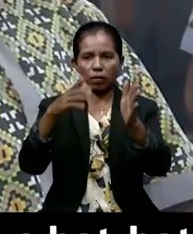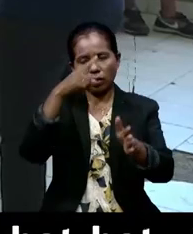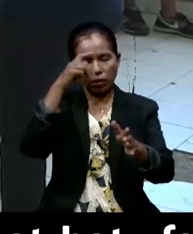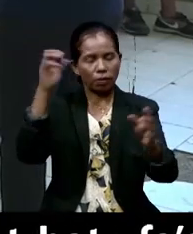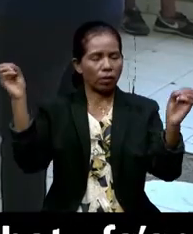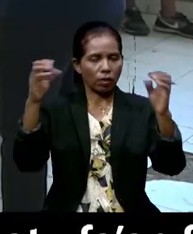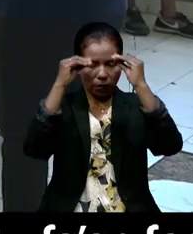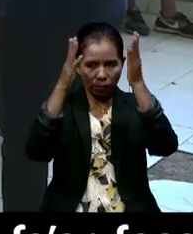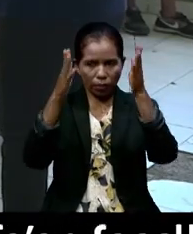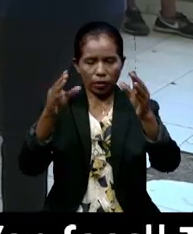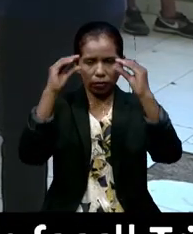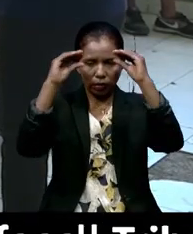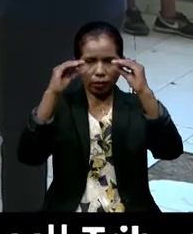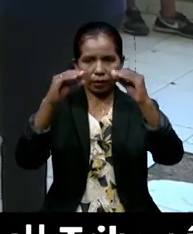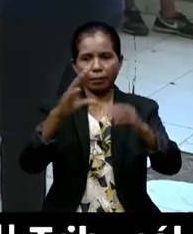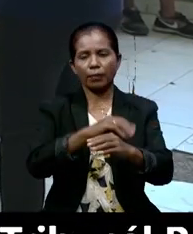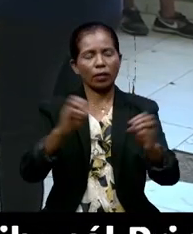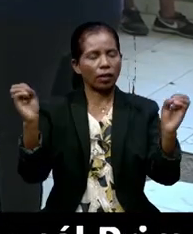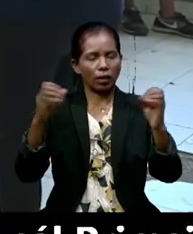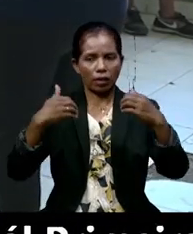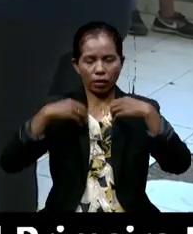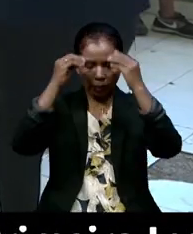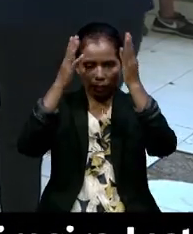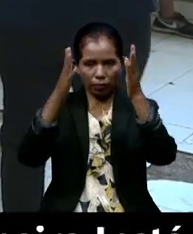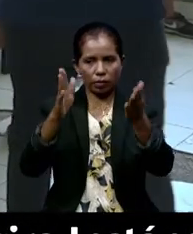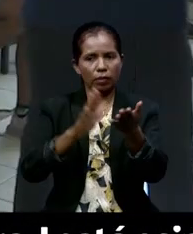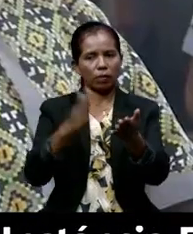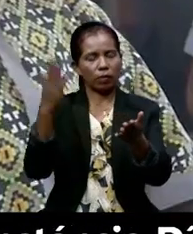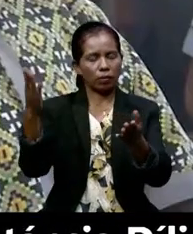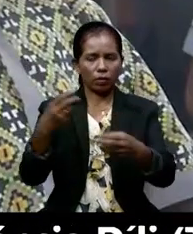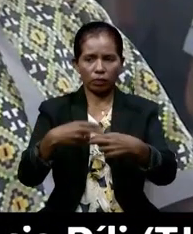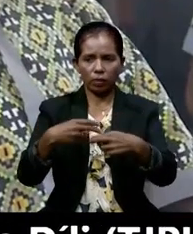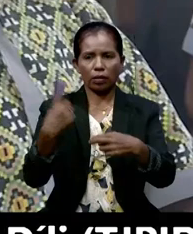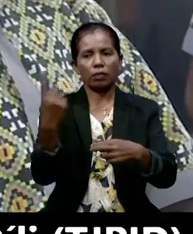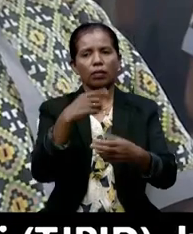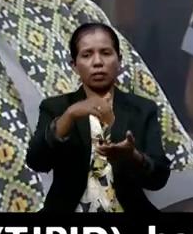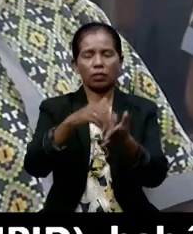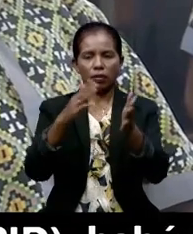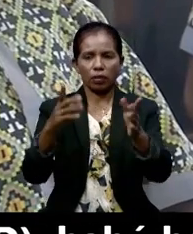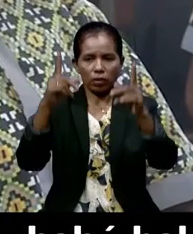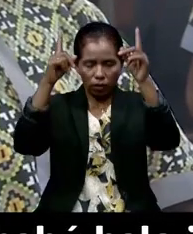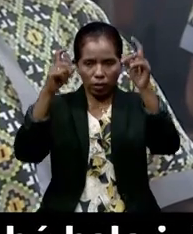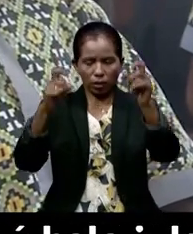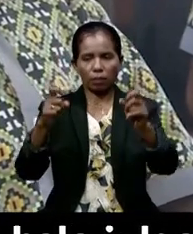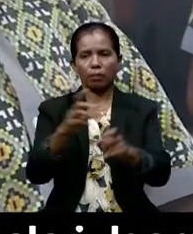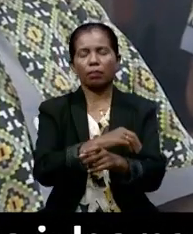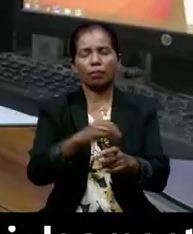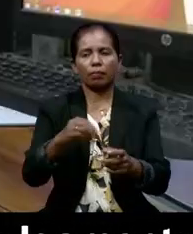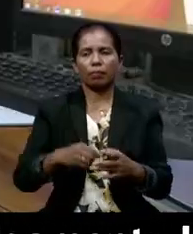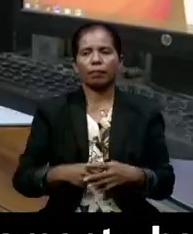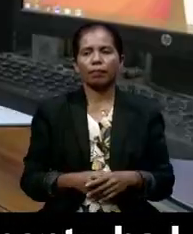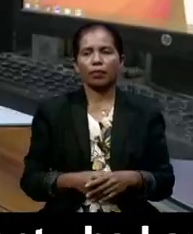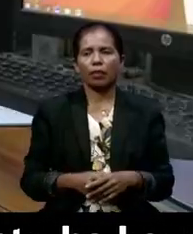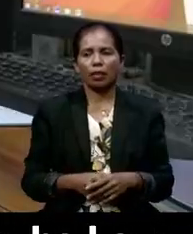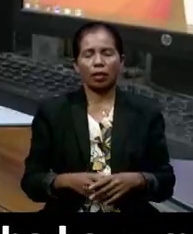ir a professor Atuanorim. O problema menos professor e a escola refere, prejudica na fatem estudante Sira e ao exame segundo período. Este que são do único para